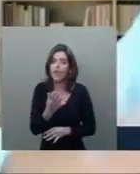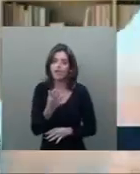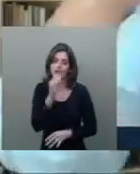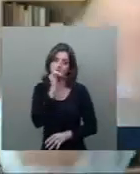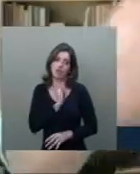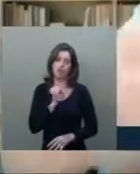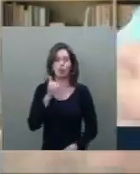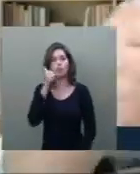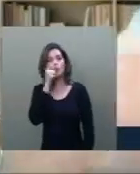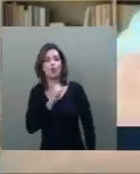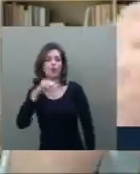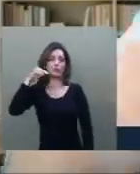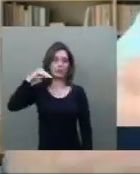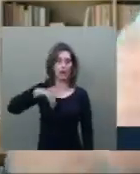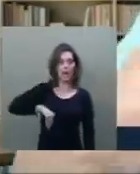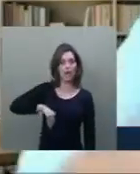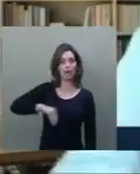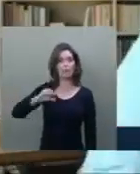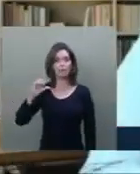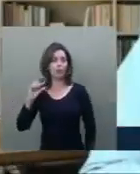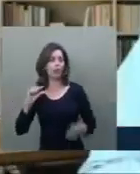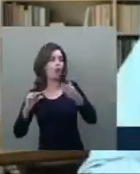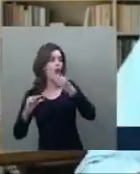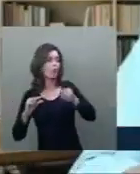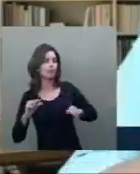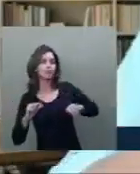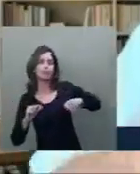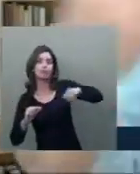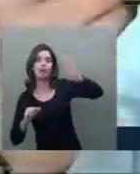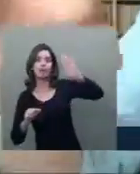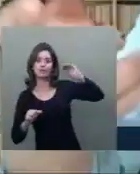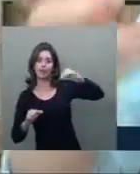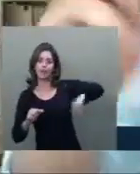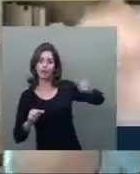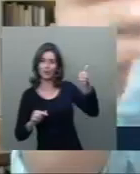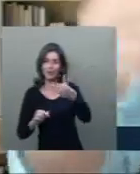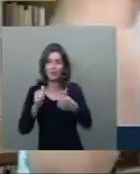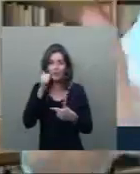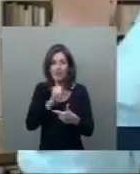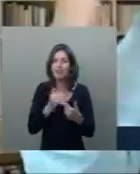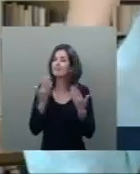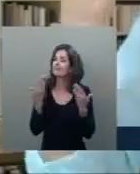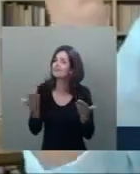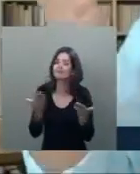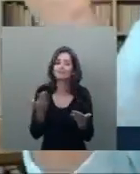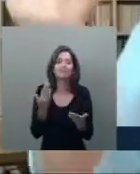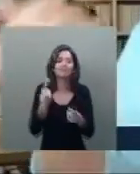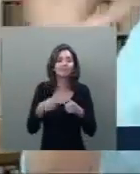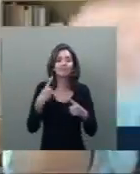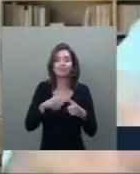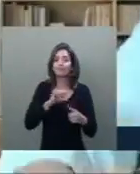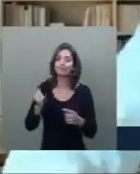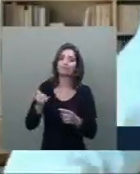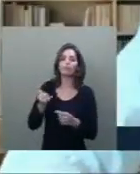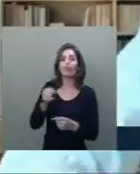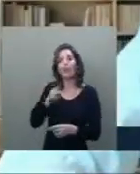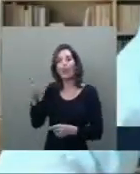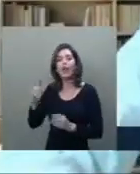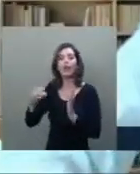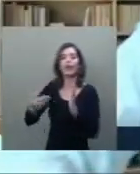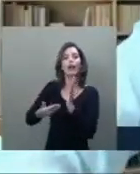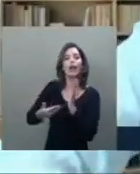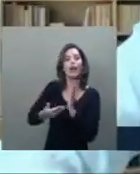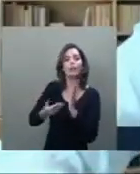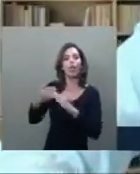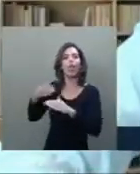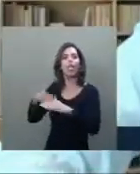aqui, com toda a bancada feminina apoiando, foi para a sanção, deram um jeito de devolver para a Câmara e a Câmara engavetou. Por